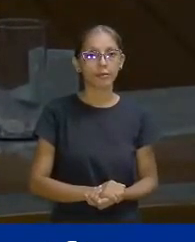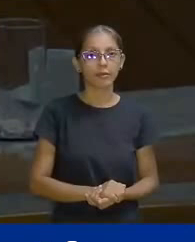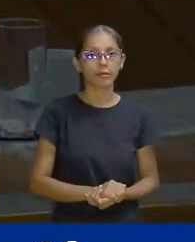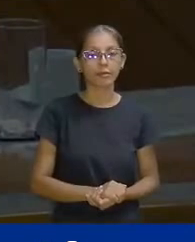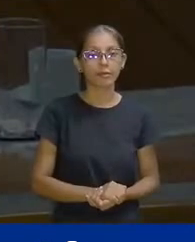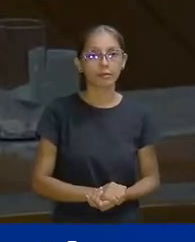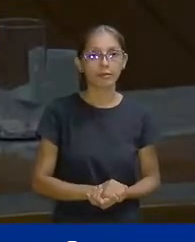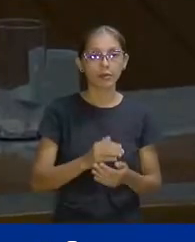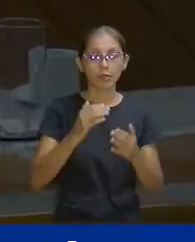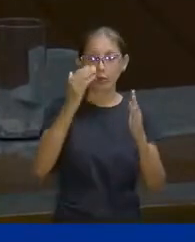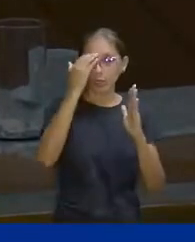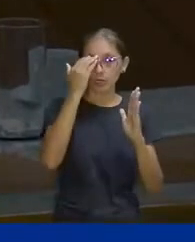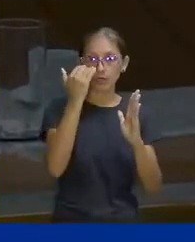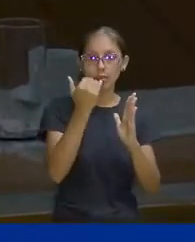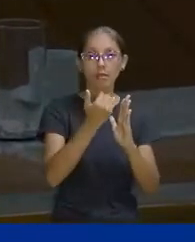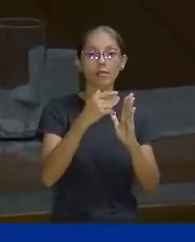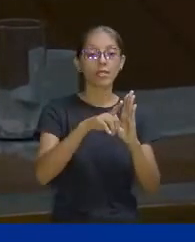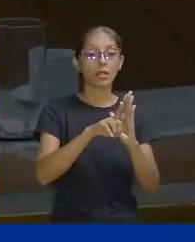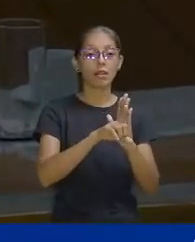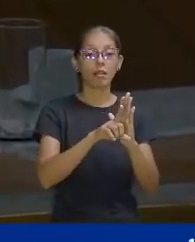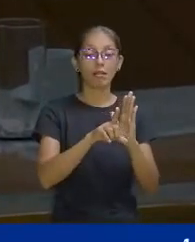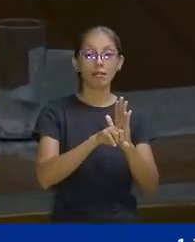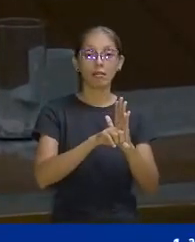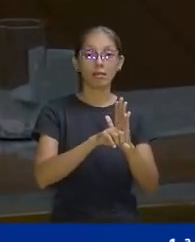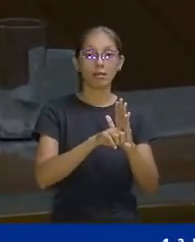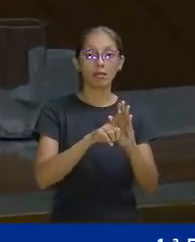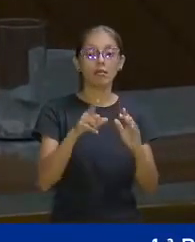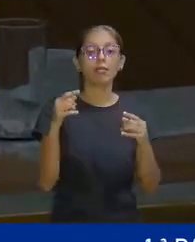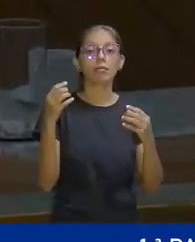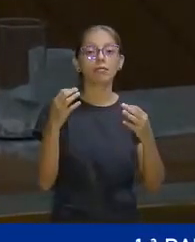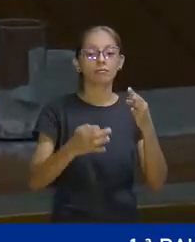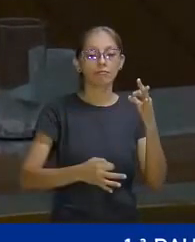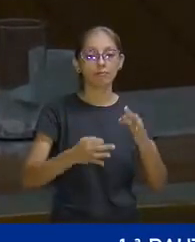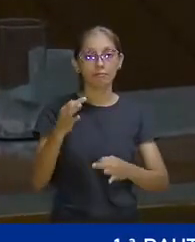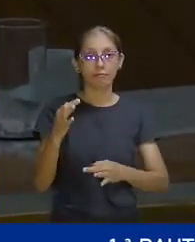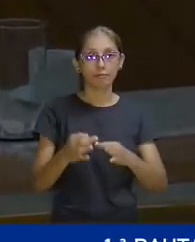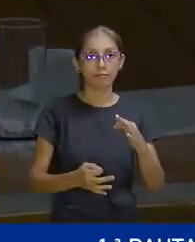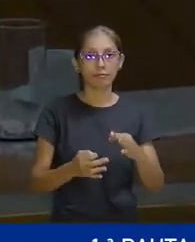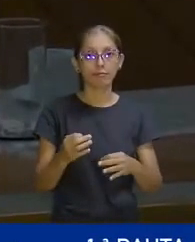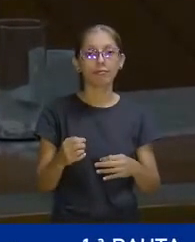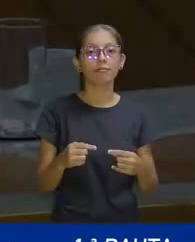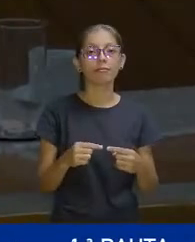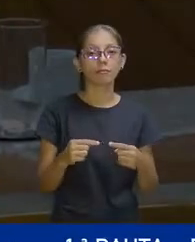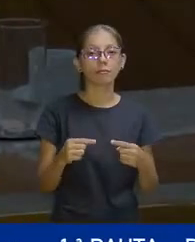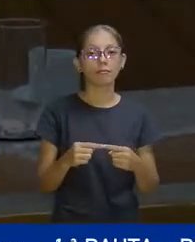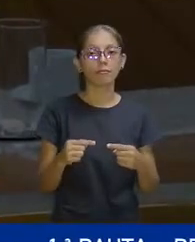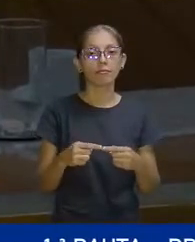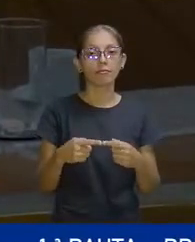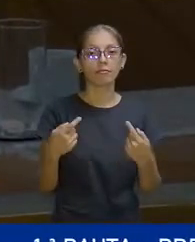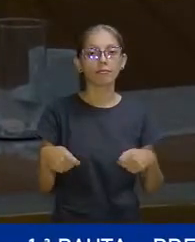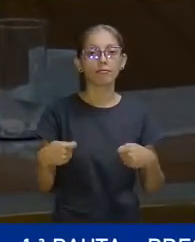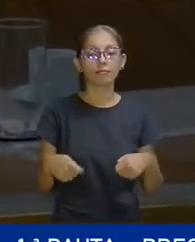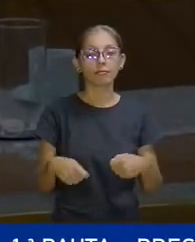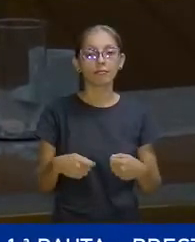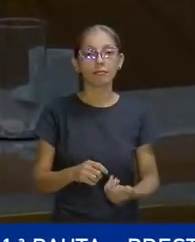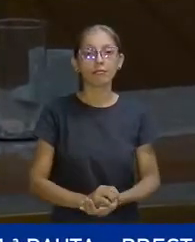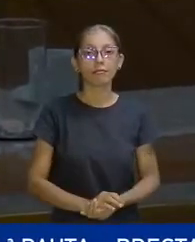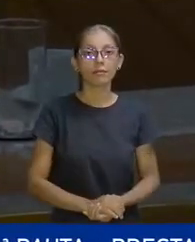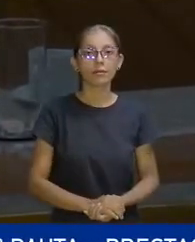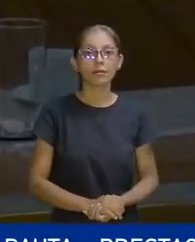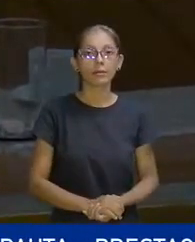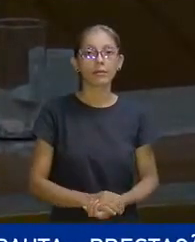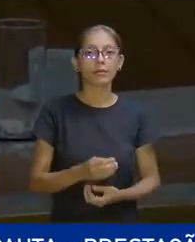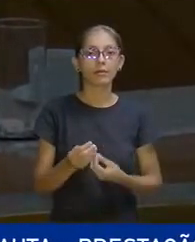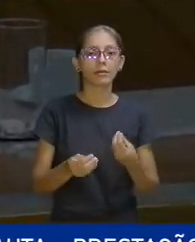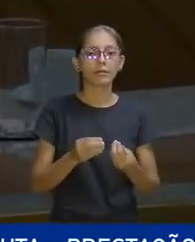obediência ao nosso ordenamento jurídico, ao ordenamento brasileiro, ao ordenamento processual. O que